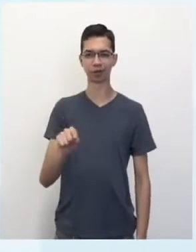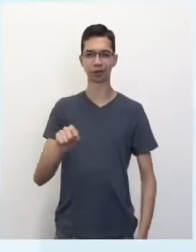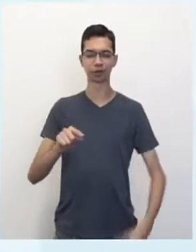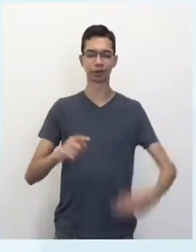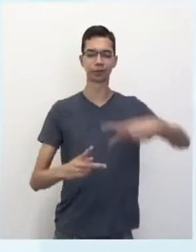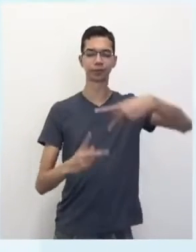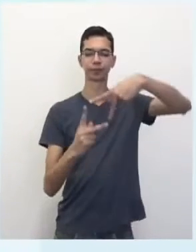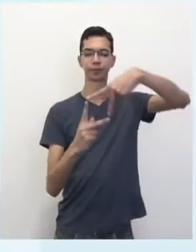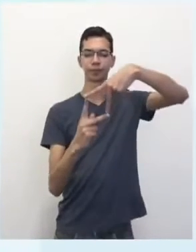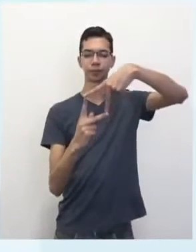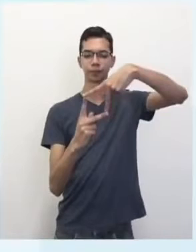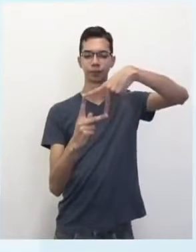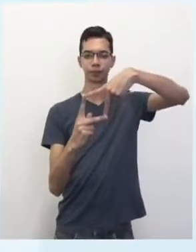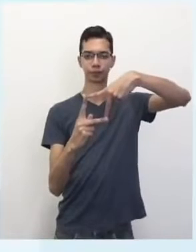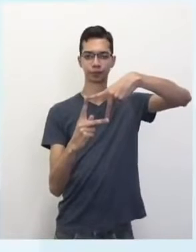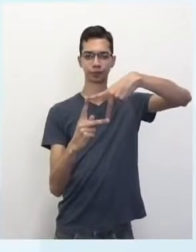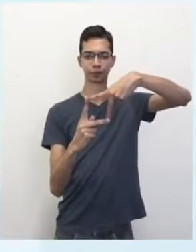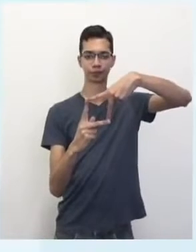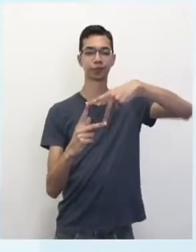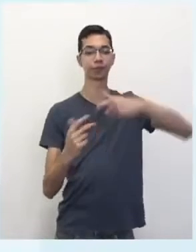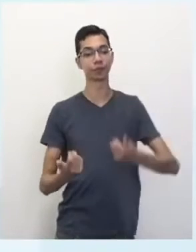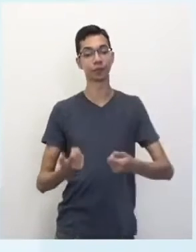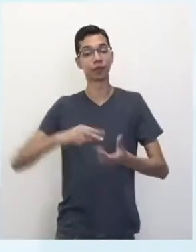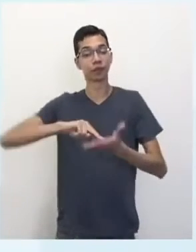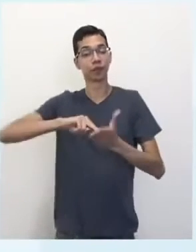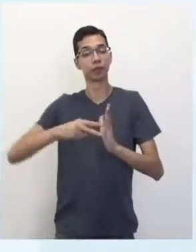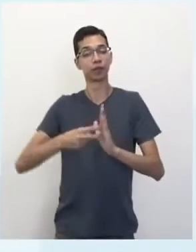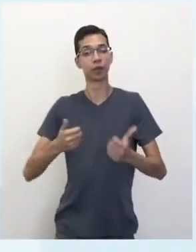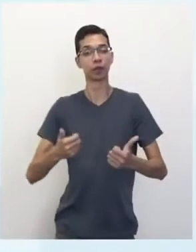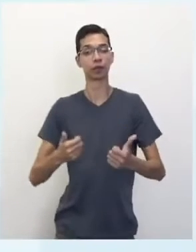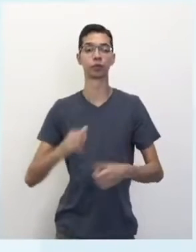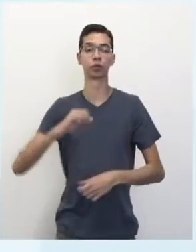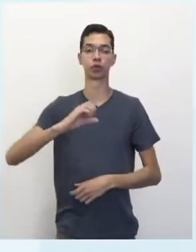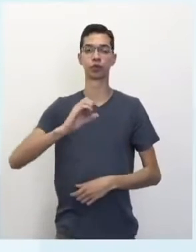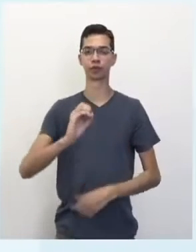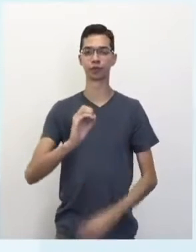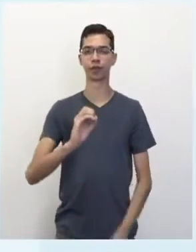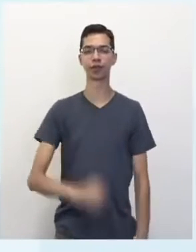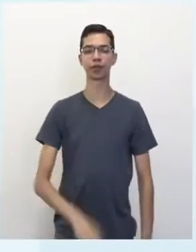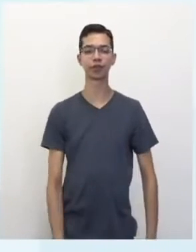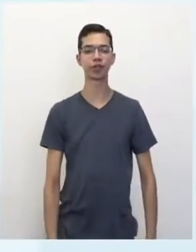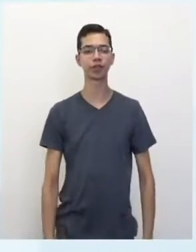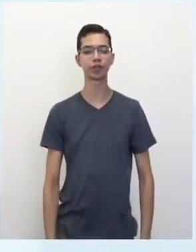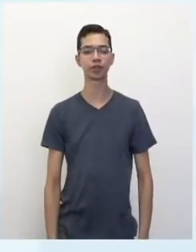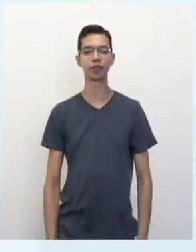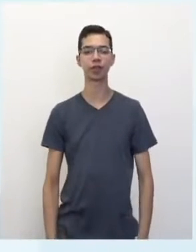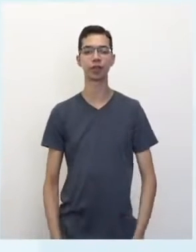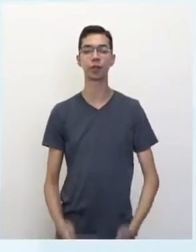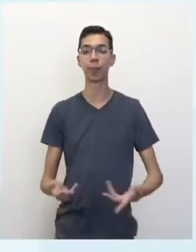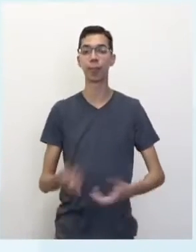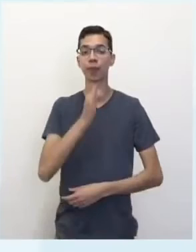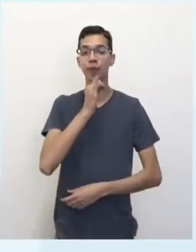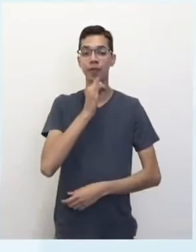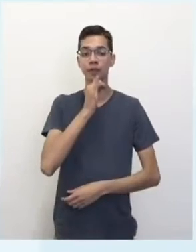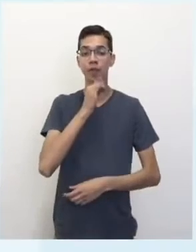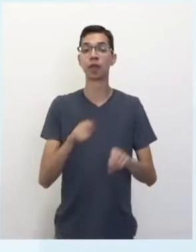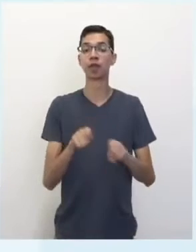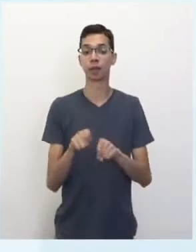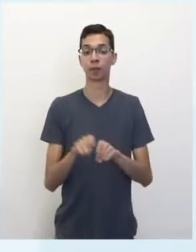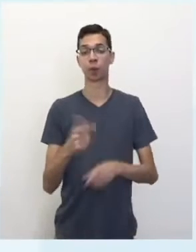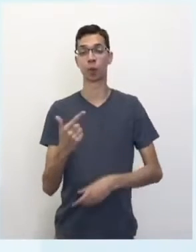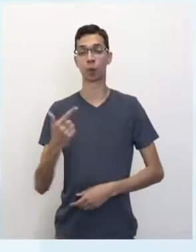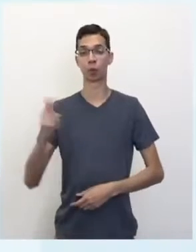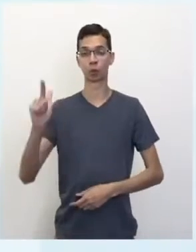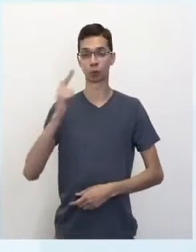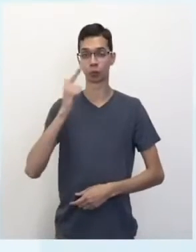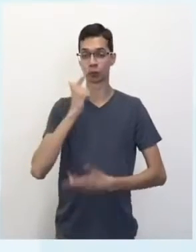ele representa esse ângulo reto. Então, o ângulo de 90 graus é um ângulo reto. Beleza. Aí eu tenho, então, um